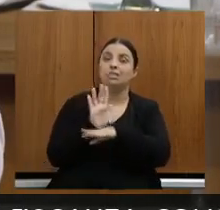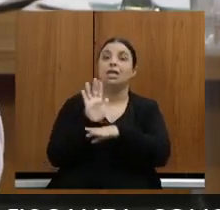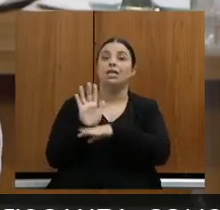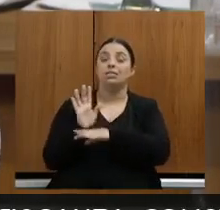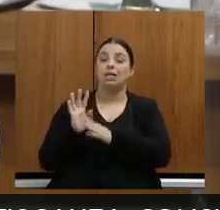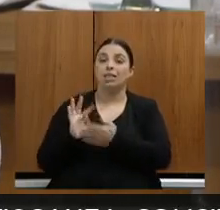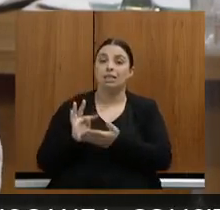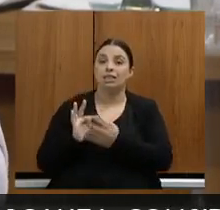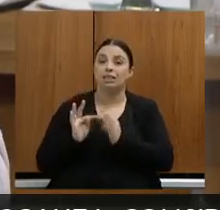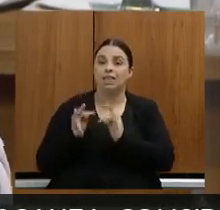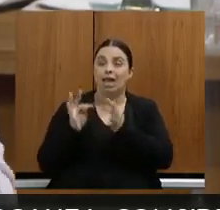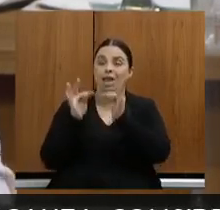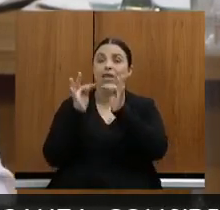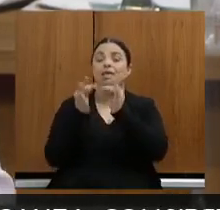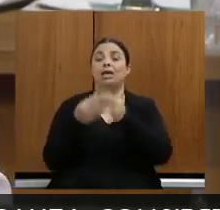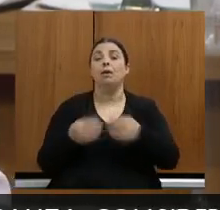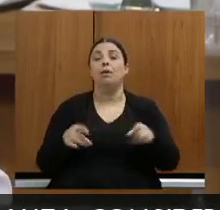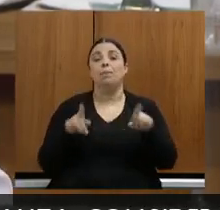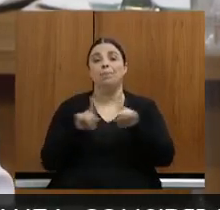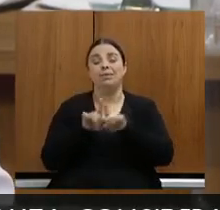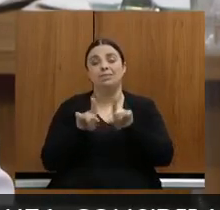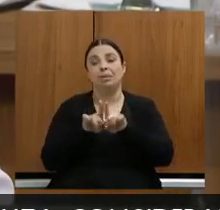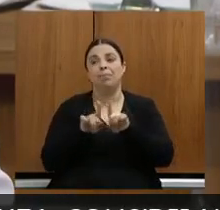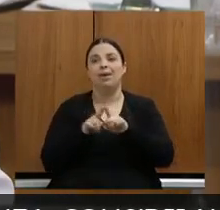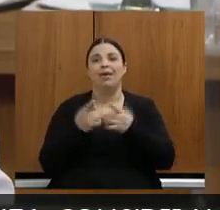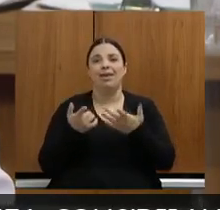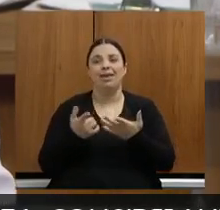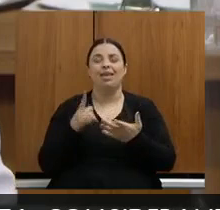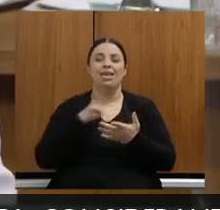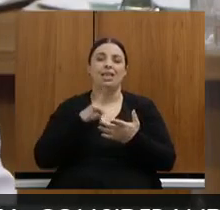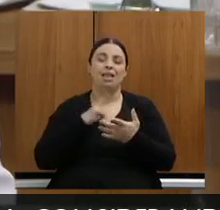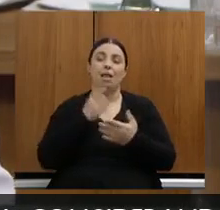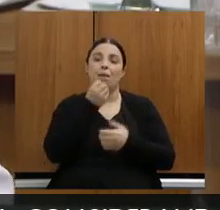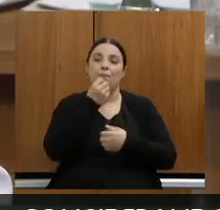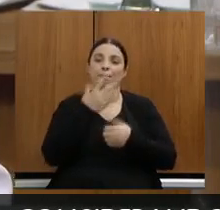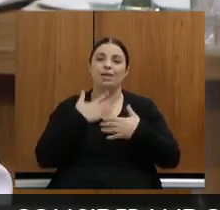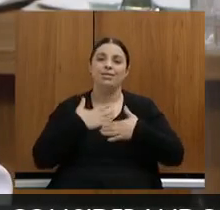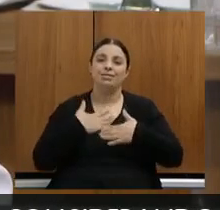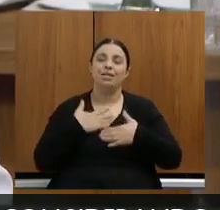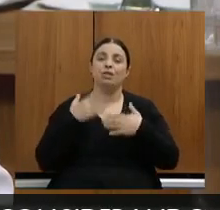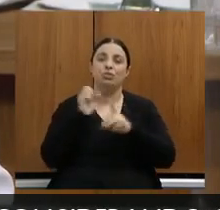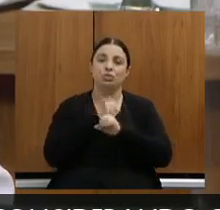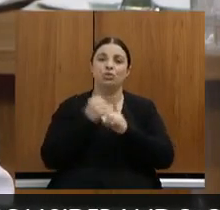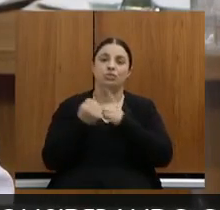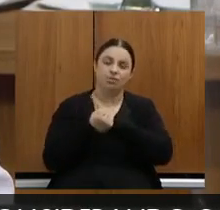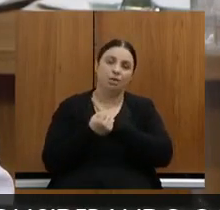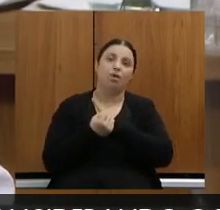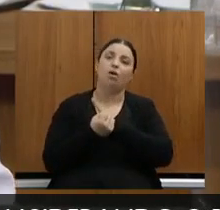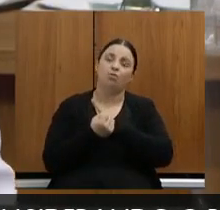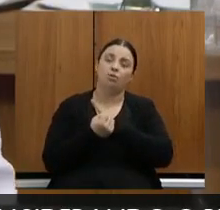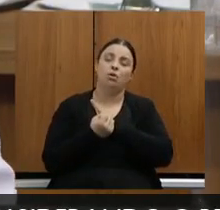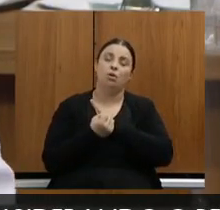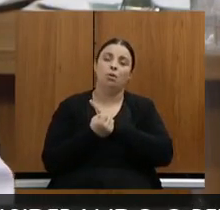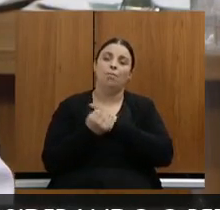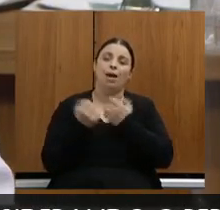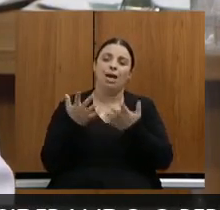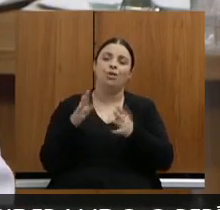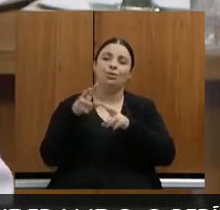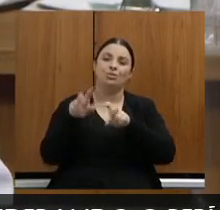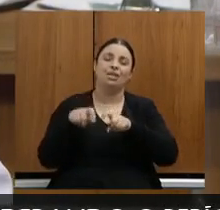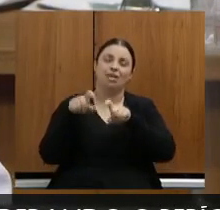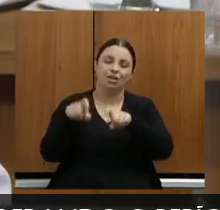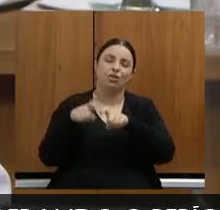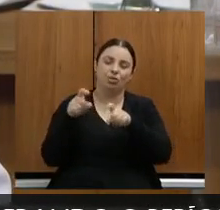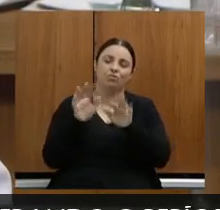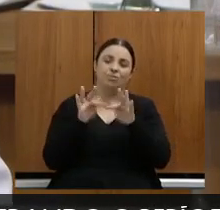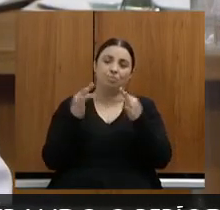importante trabalho que nossas agências de bem-estar social realiza aí com nossa agricultores familiares e aqui